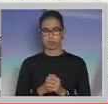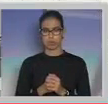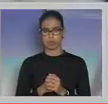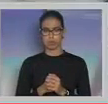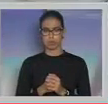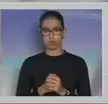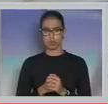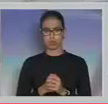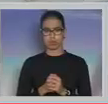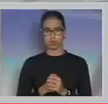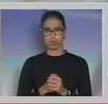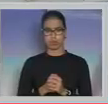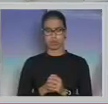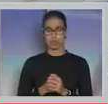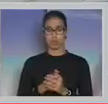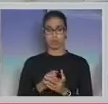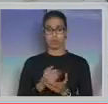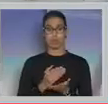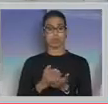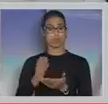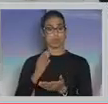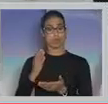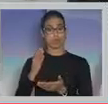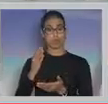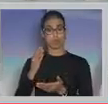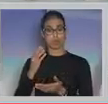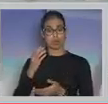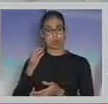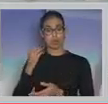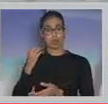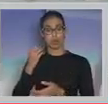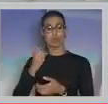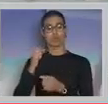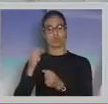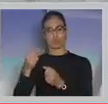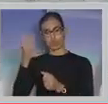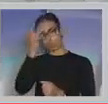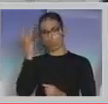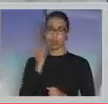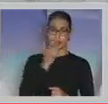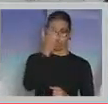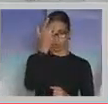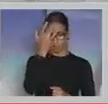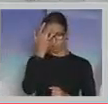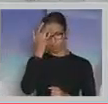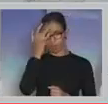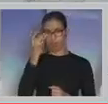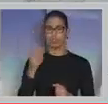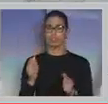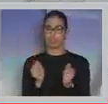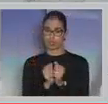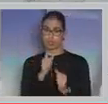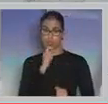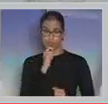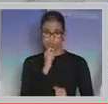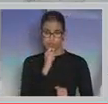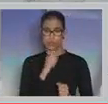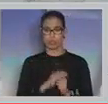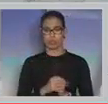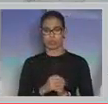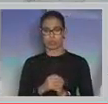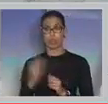desmonte começou na gestão passada na gestão do Haddad de Callegari e Chalita os dois